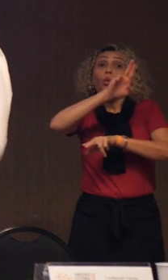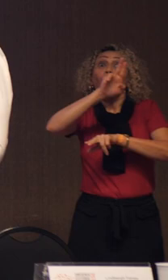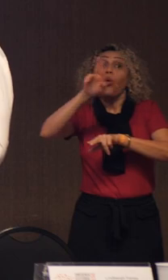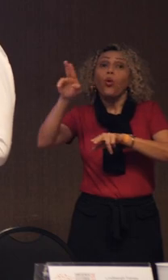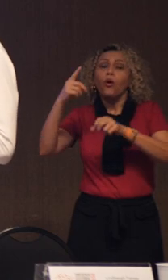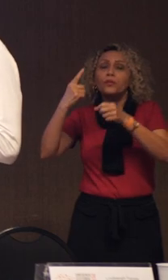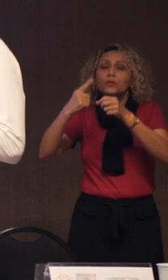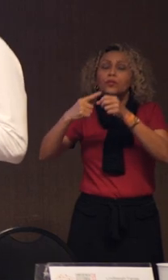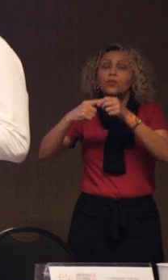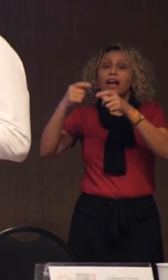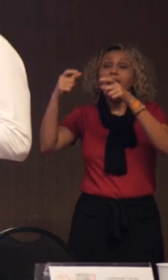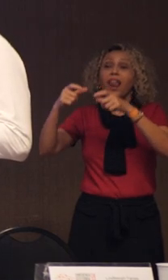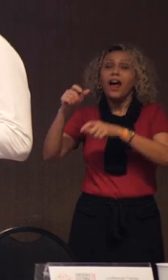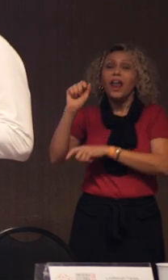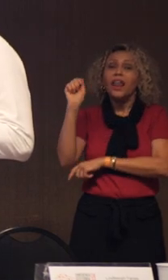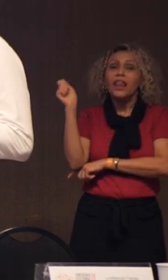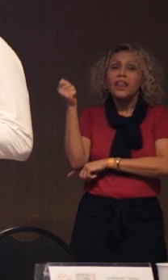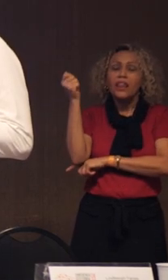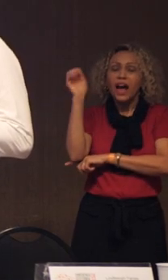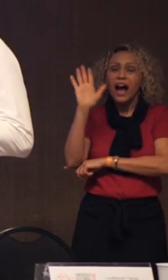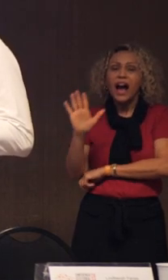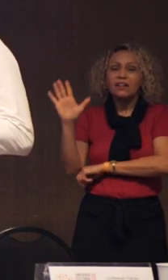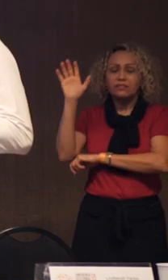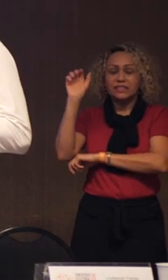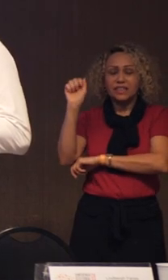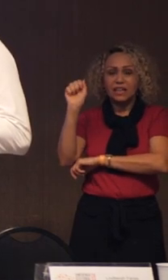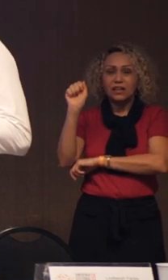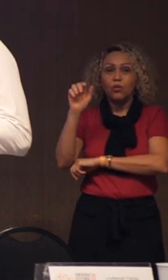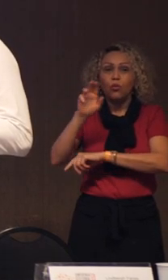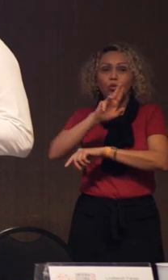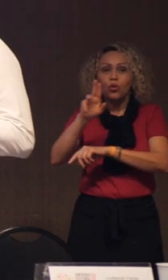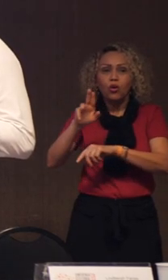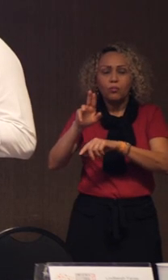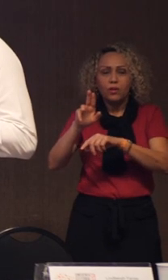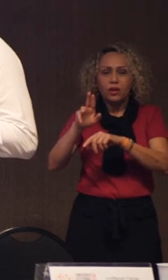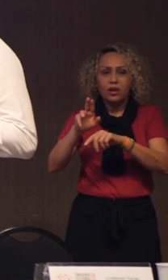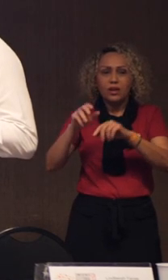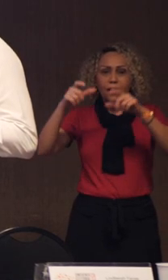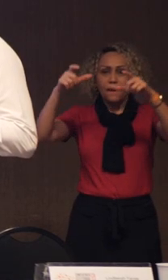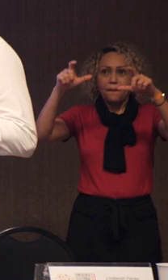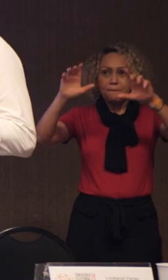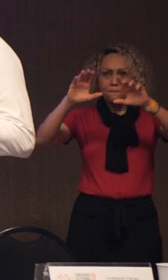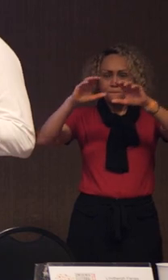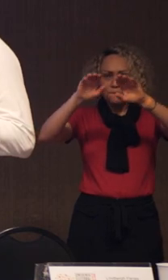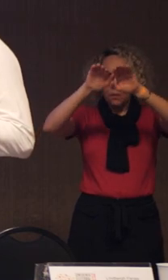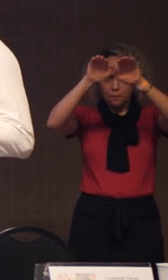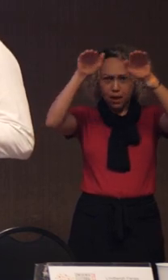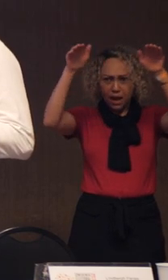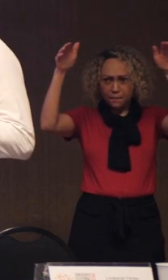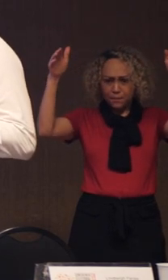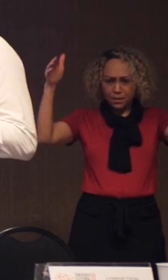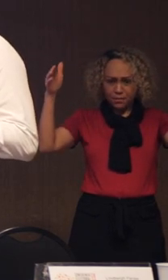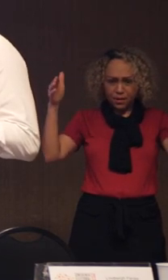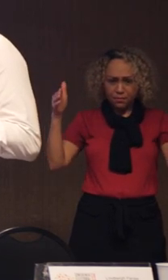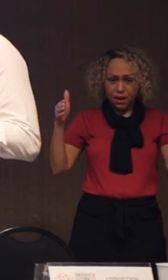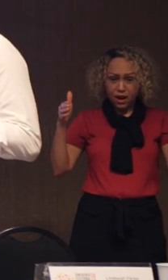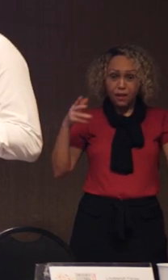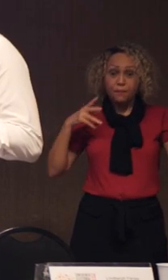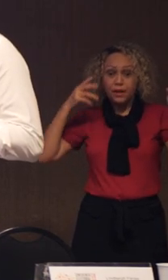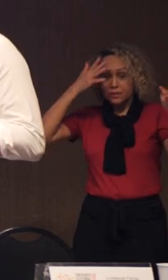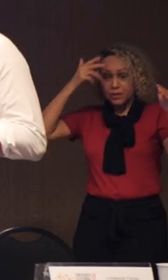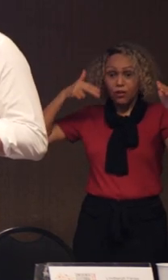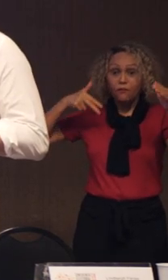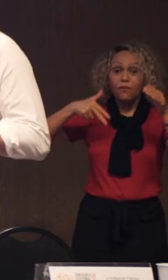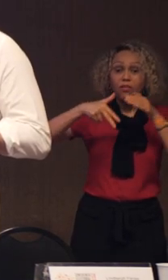pessoas saíam e sabiam que nunca mais iam voltar para a sua terra, para os seus familiares, para as